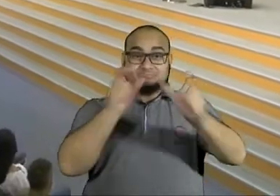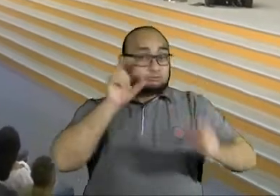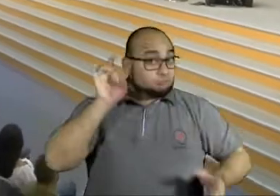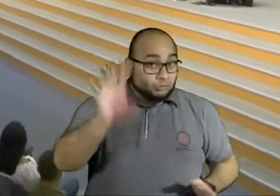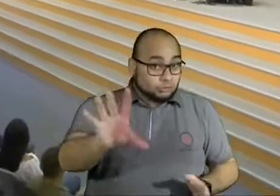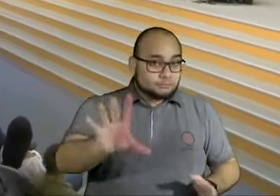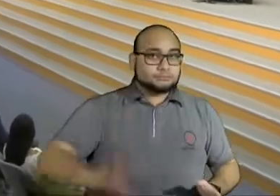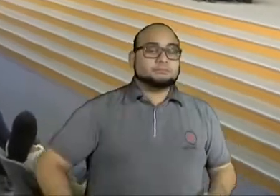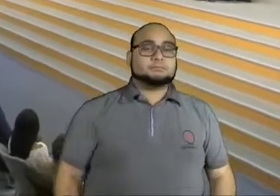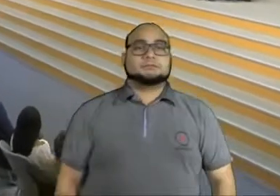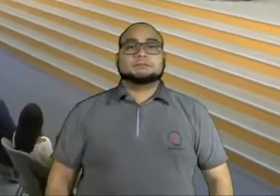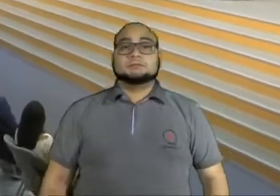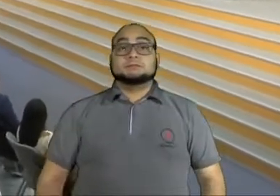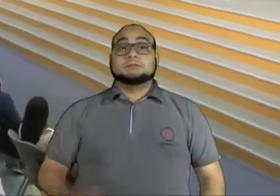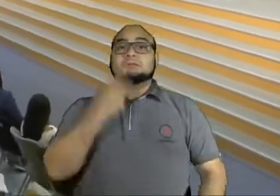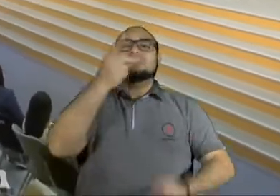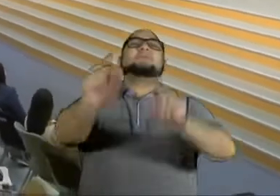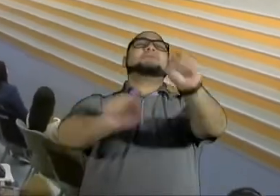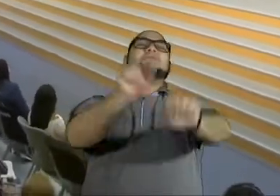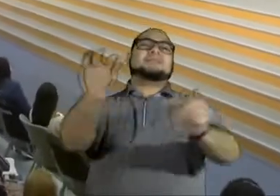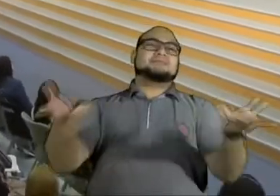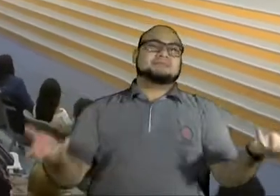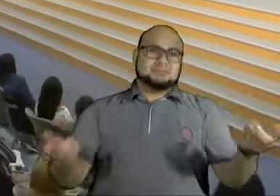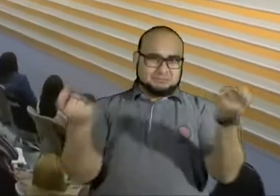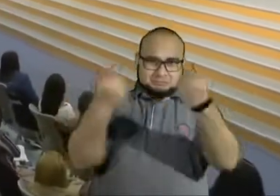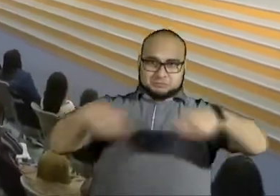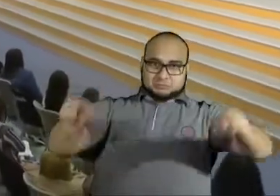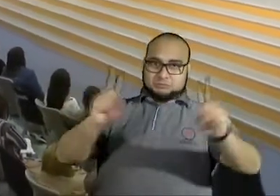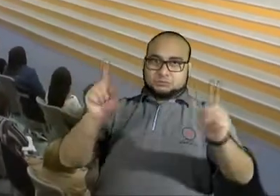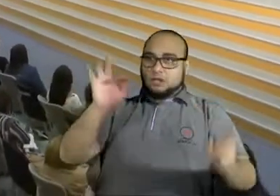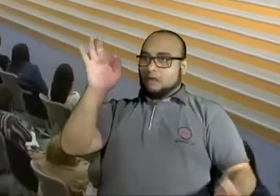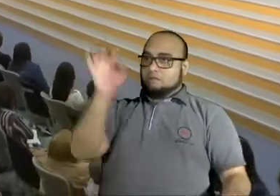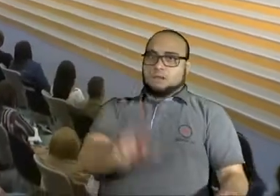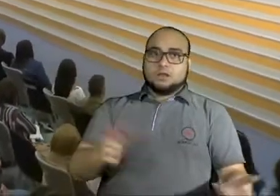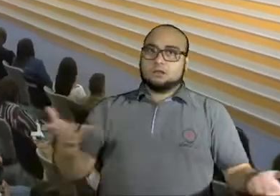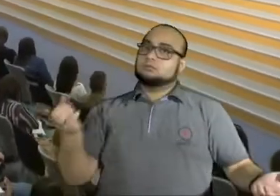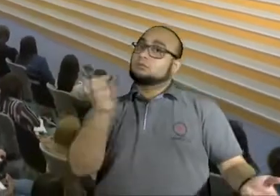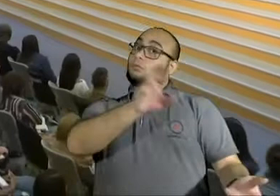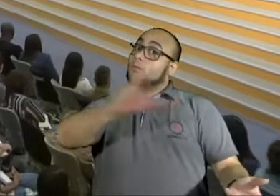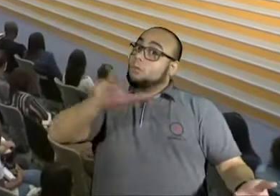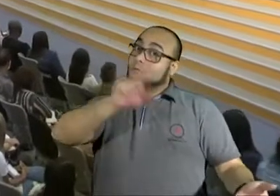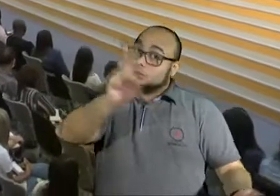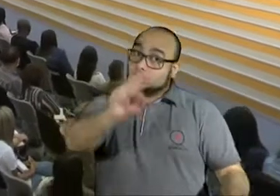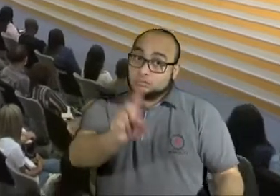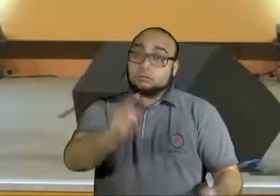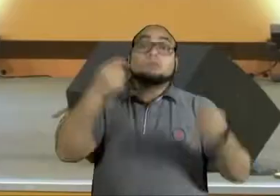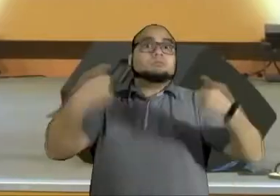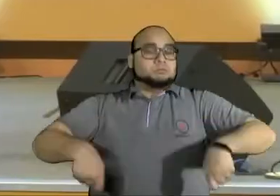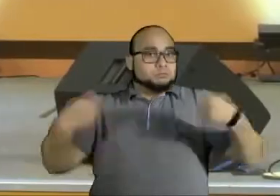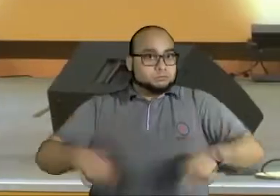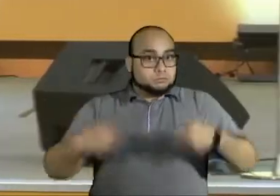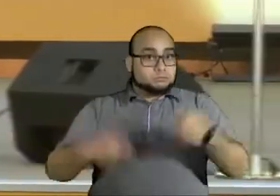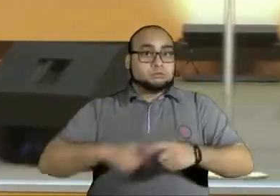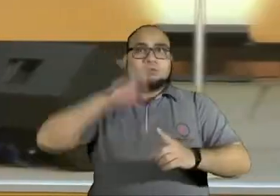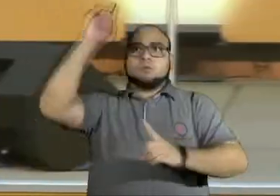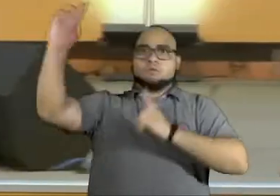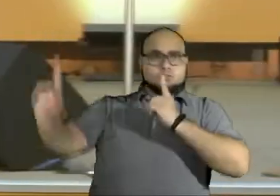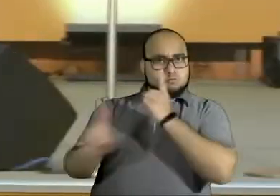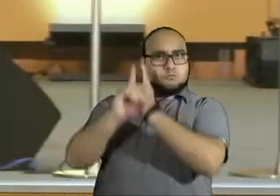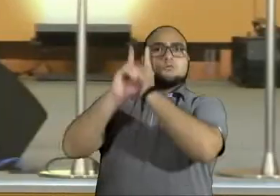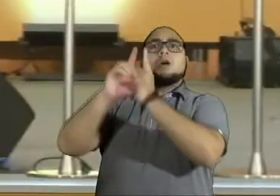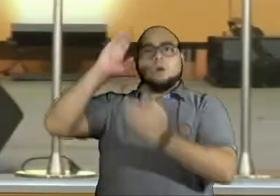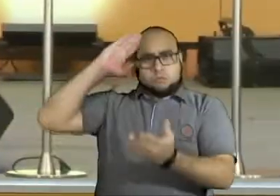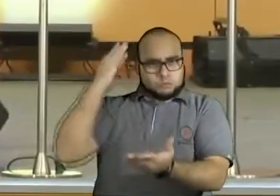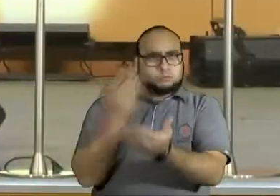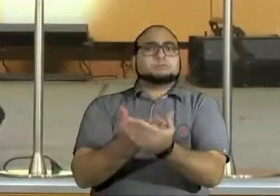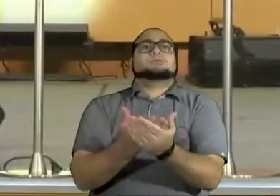Camila, o que você está dizendo? Que eu não preciso ter fé? Não. Estou dizendo que é necessário que todo aquele que se aproxima de Deus creia que